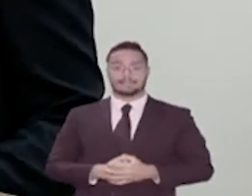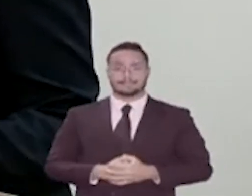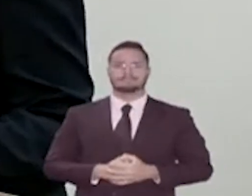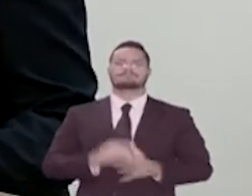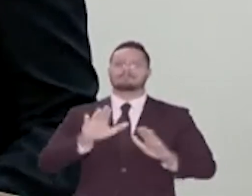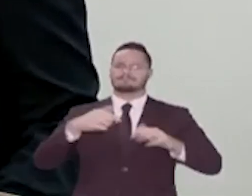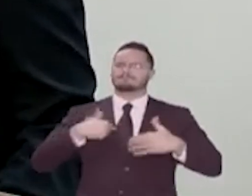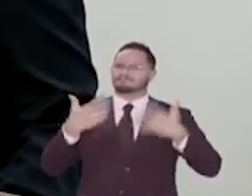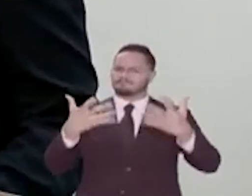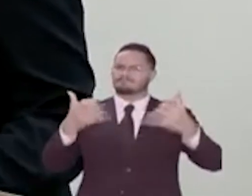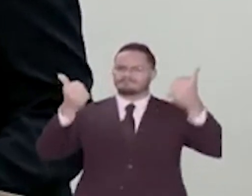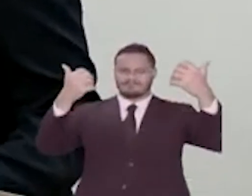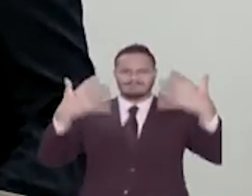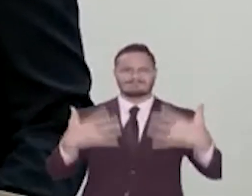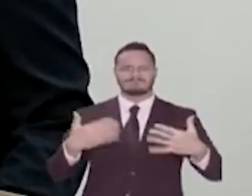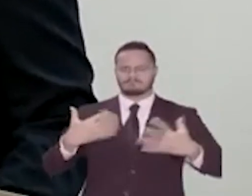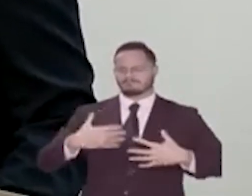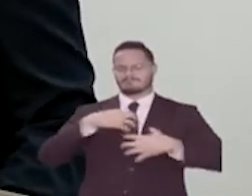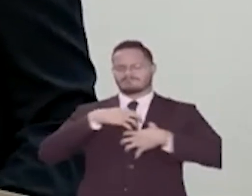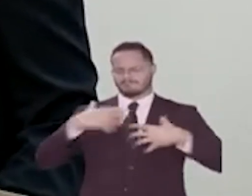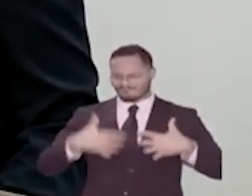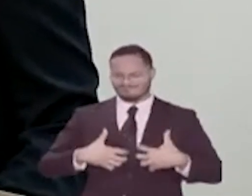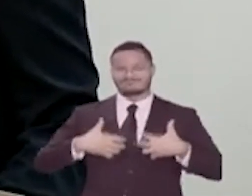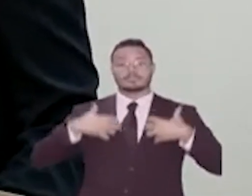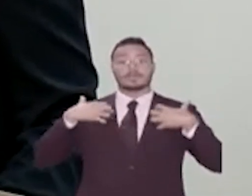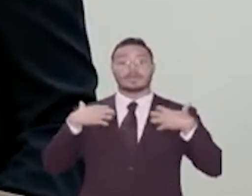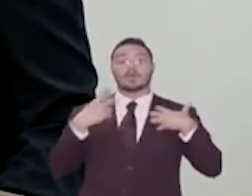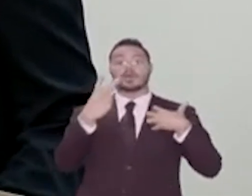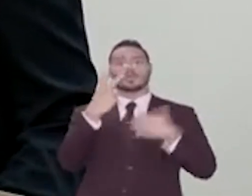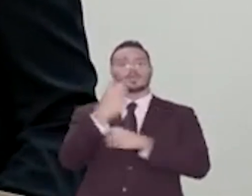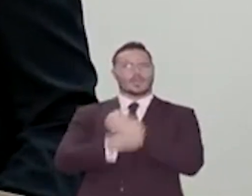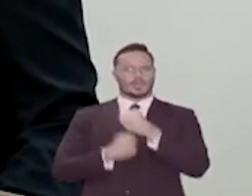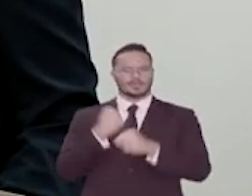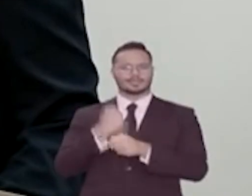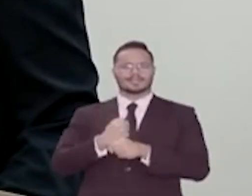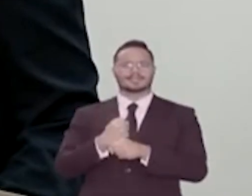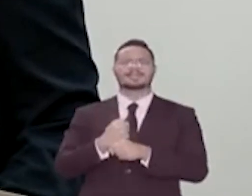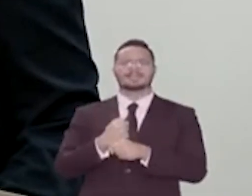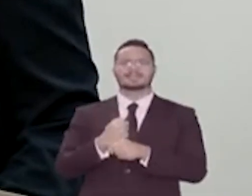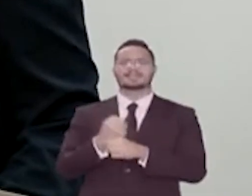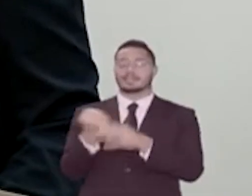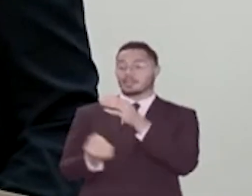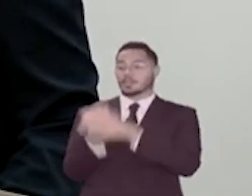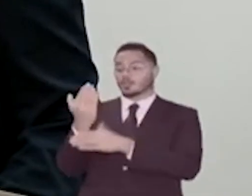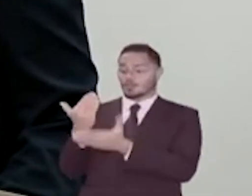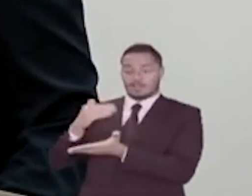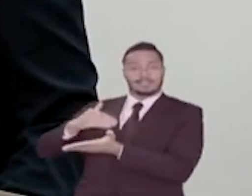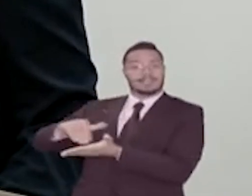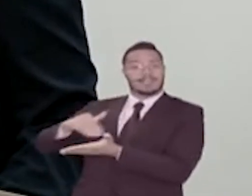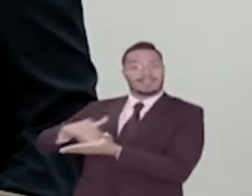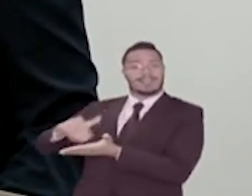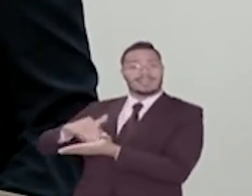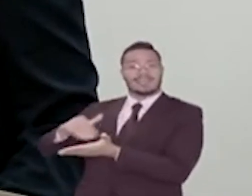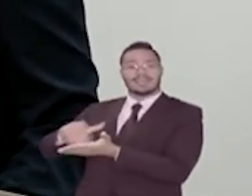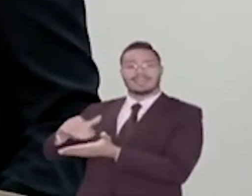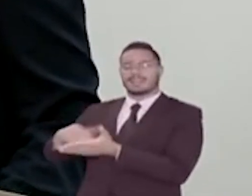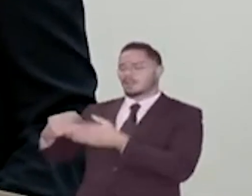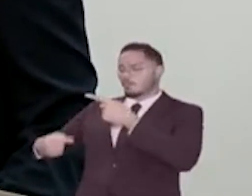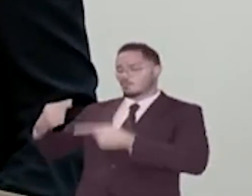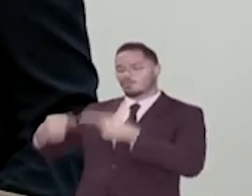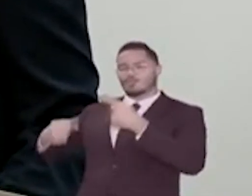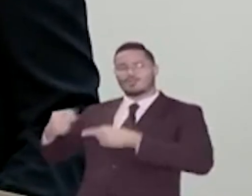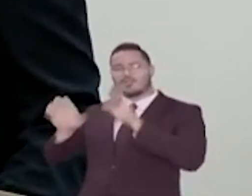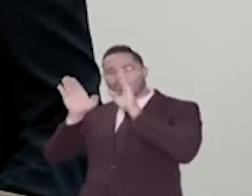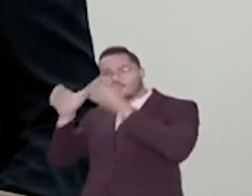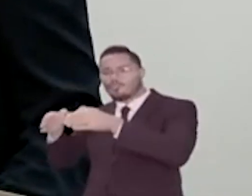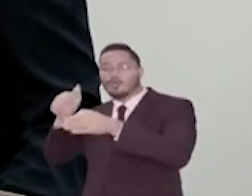3 anos, especificamente nos últimos 2 anos, desde a existência da criação da Secretaria Municipal de Política para Mulheres, um